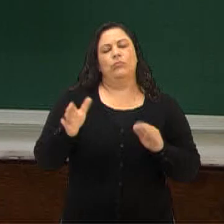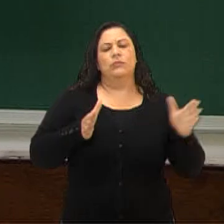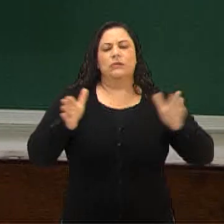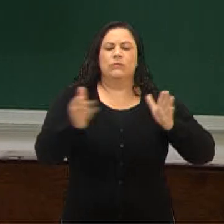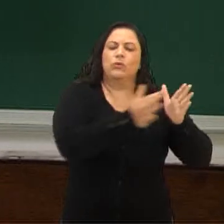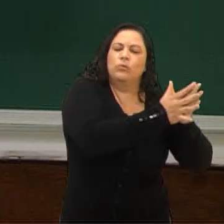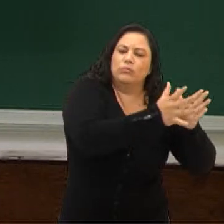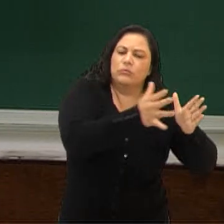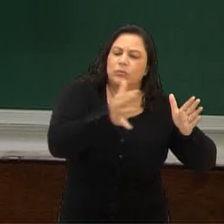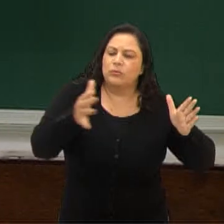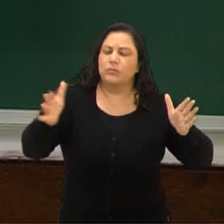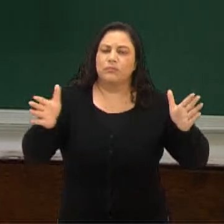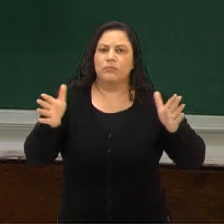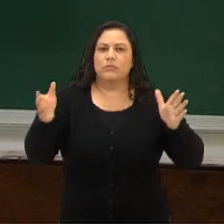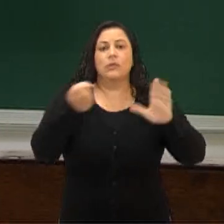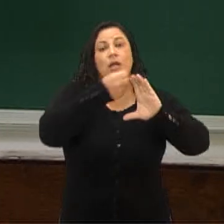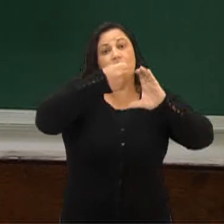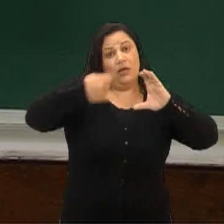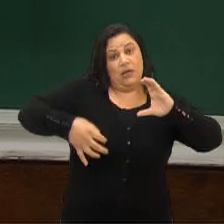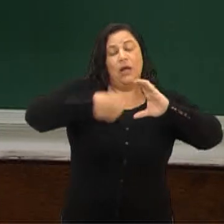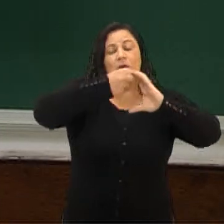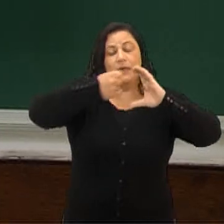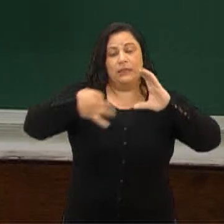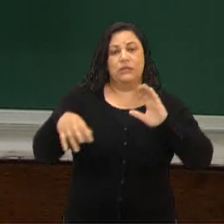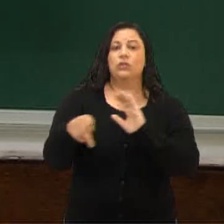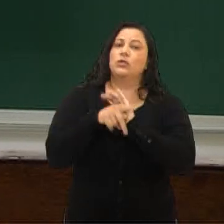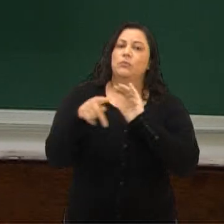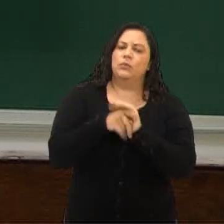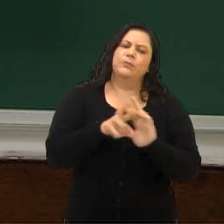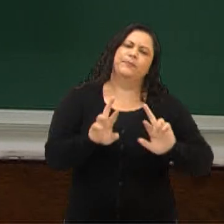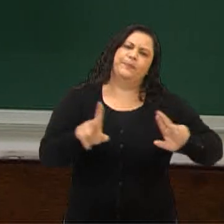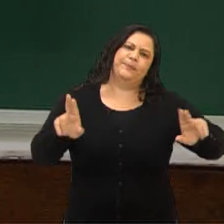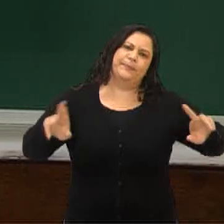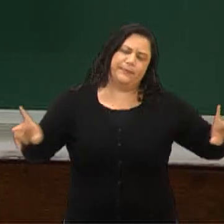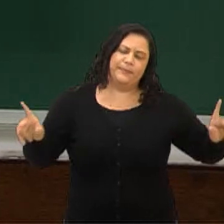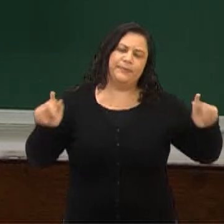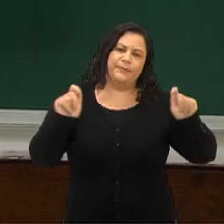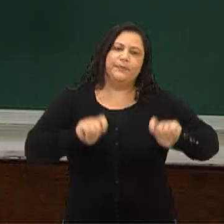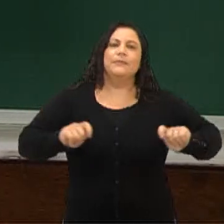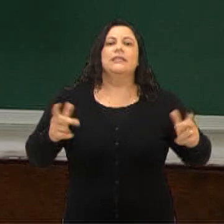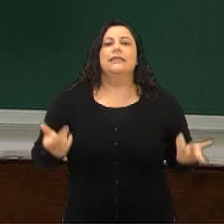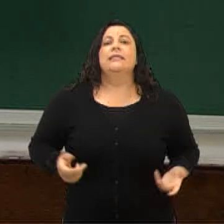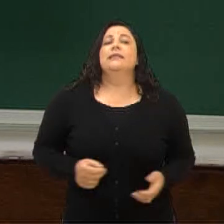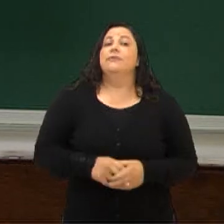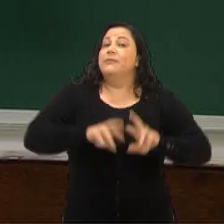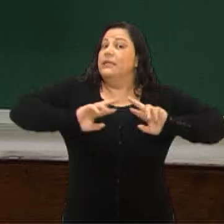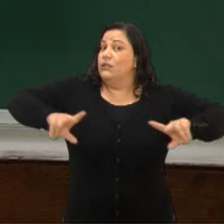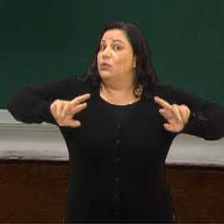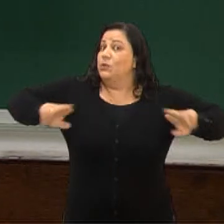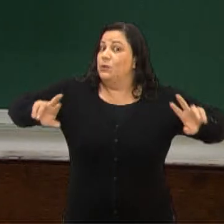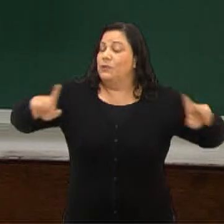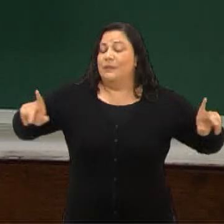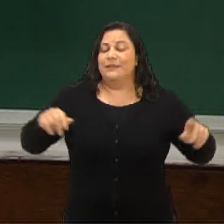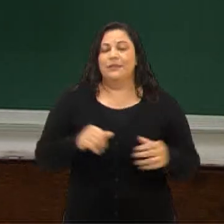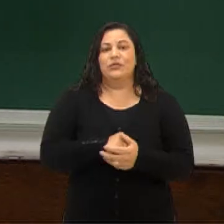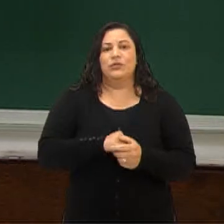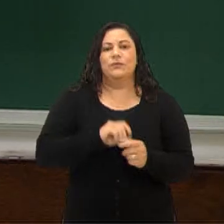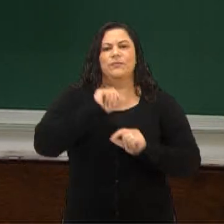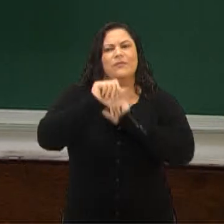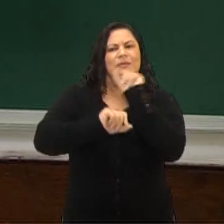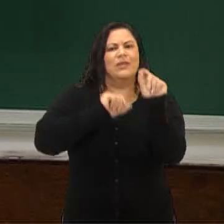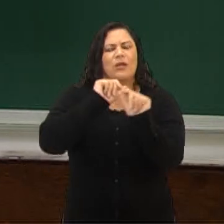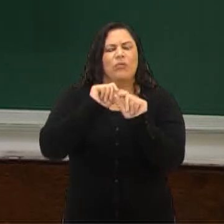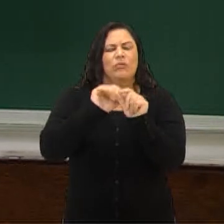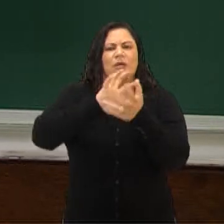bem diversificadas, o próprio Cézanne, que fez parte do primeiro momento impressionista, as características das obras deles não